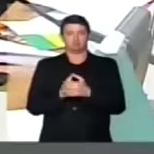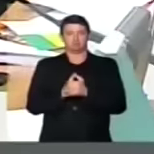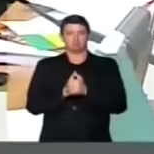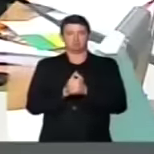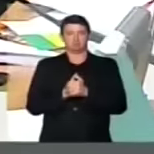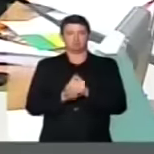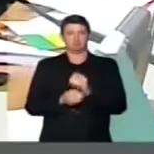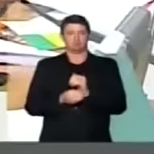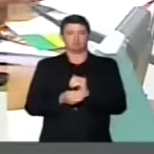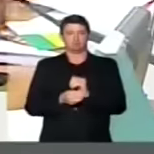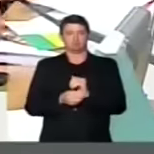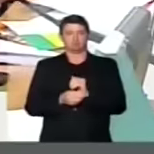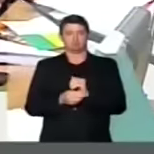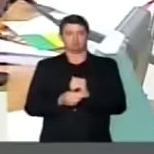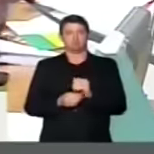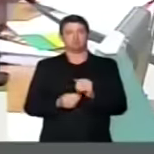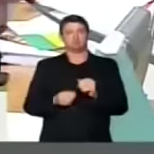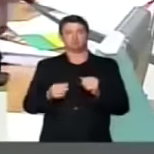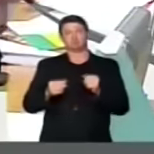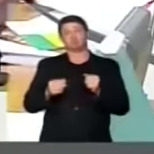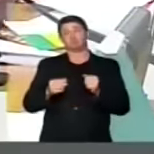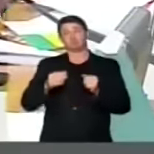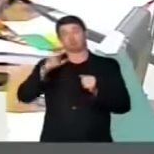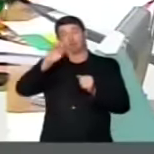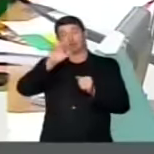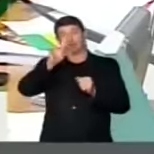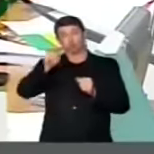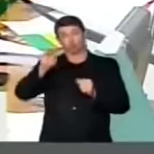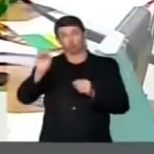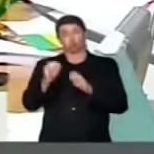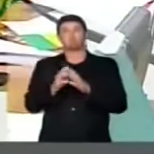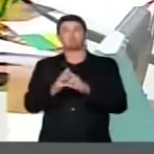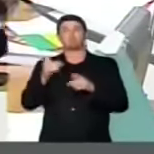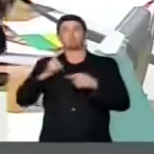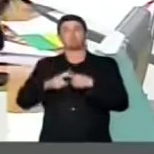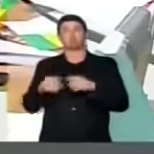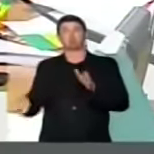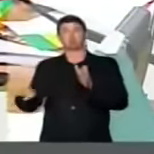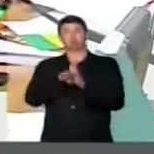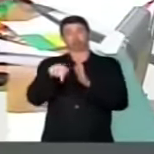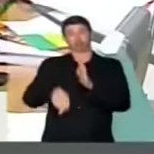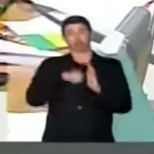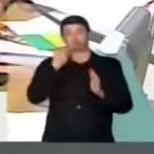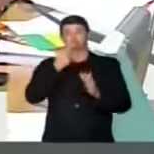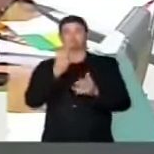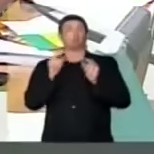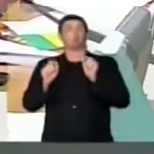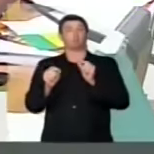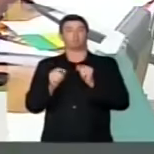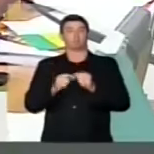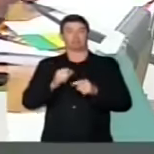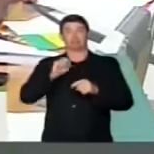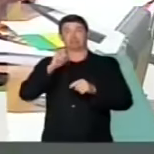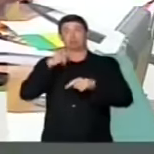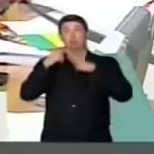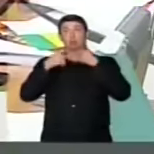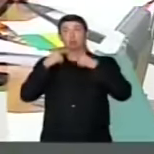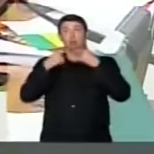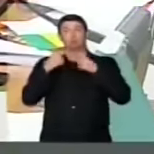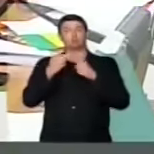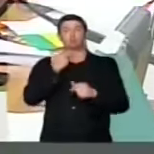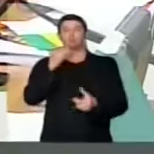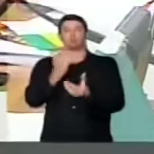Engana-se, para não dizer que agiu de má fé, o ministro José Eduardo Cardoso, quando ele vem a esta casa e diz que, na dúvida, não se